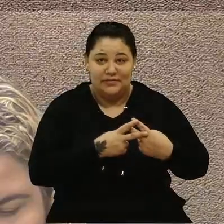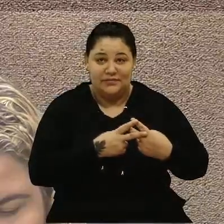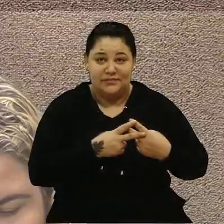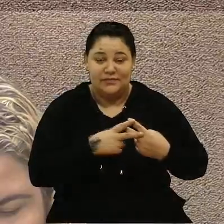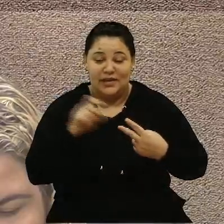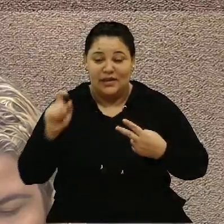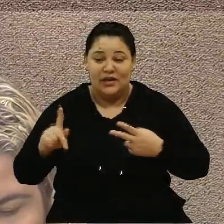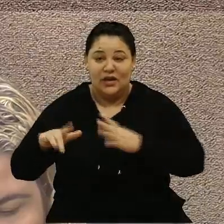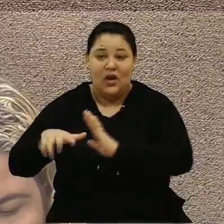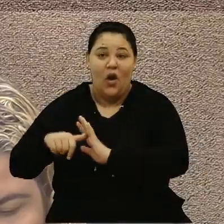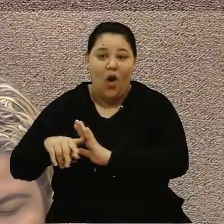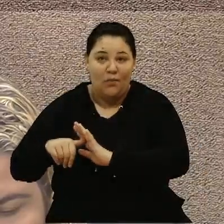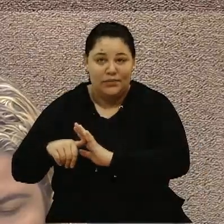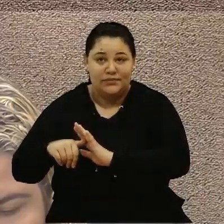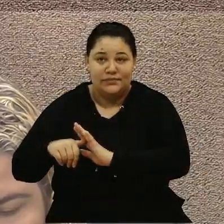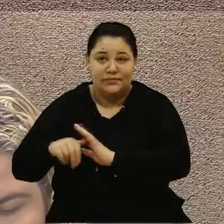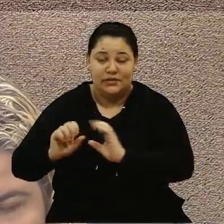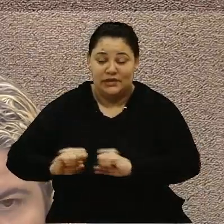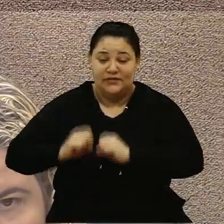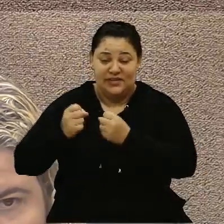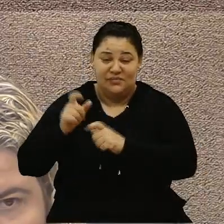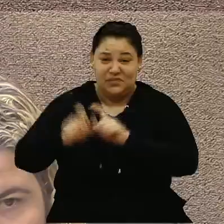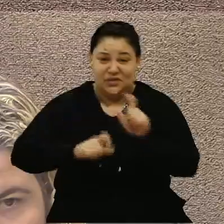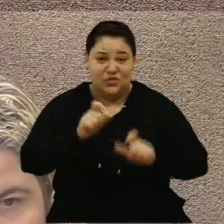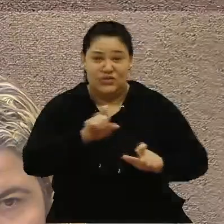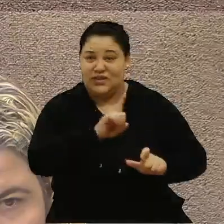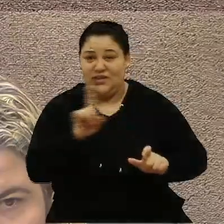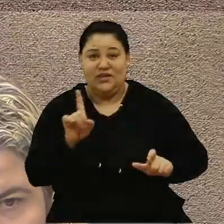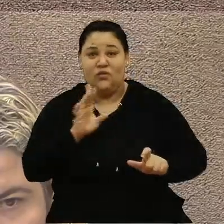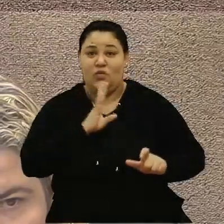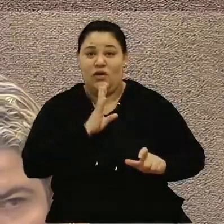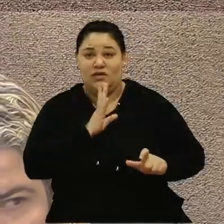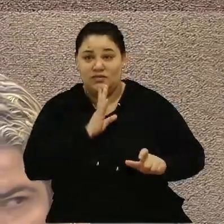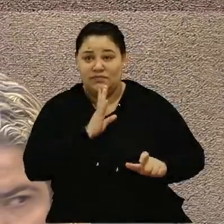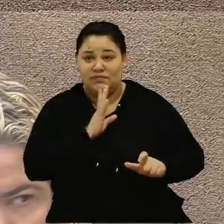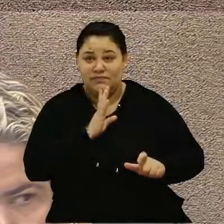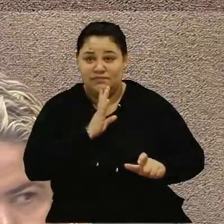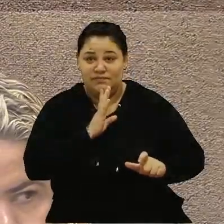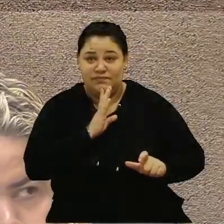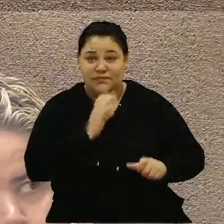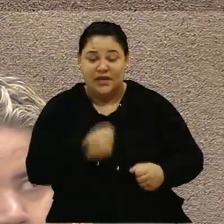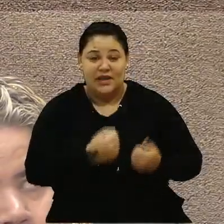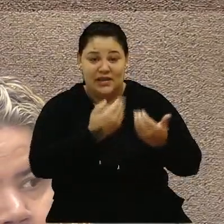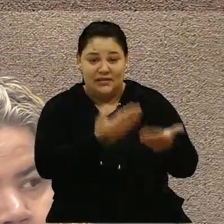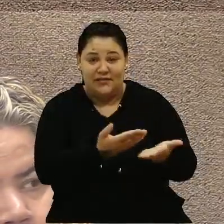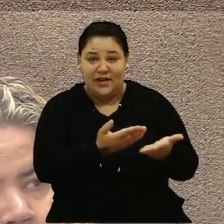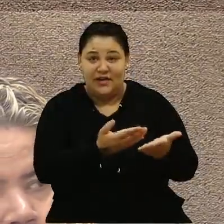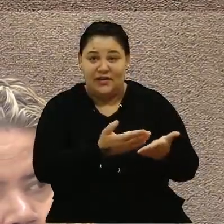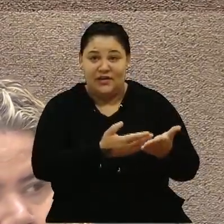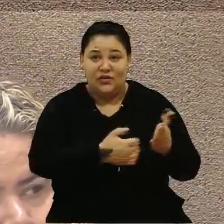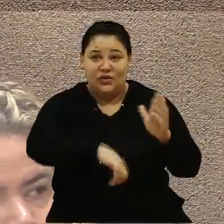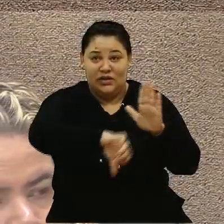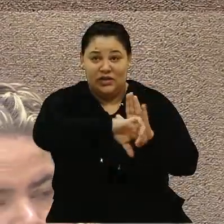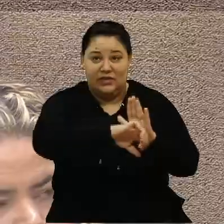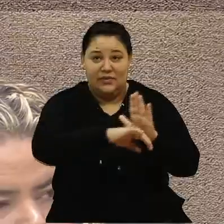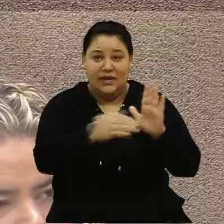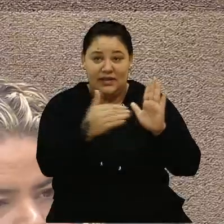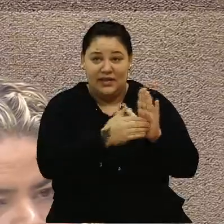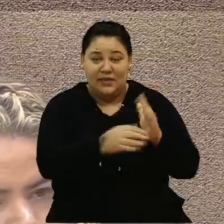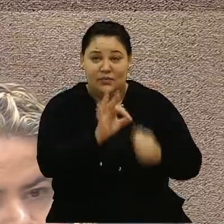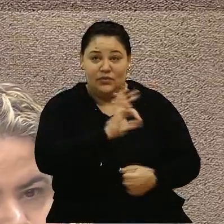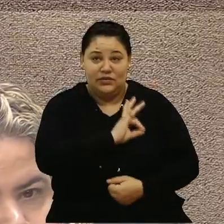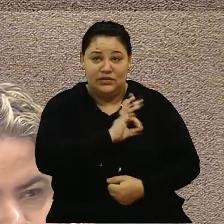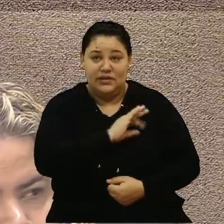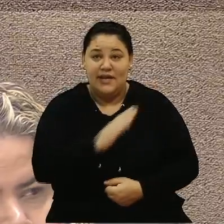defender pessoas que ele nem conhece, levar esse bandido até a delegacia, na frente do delegado,